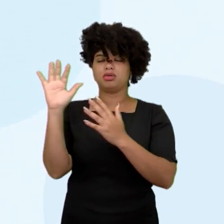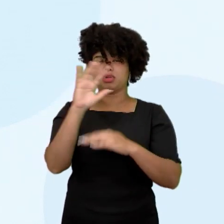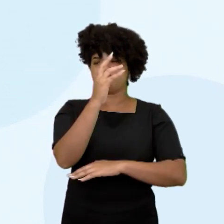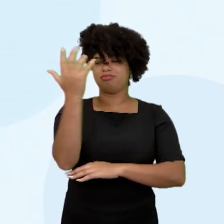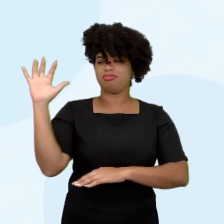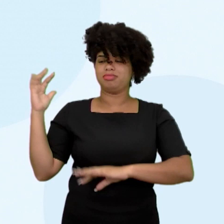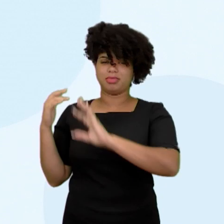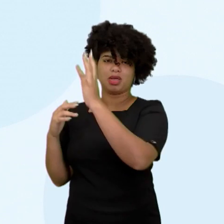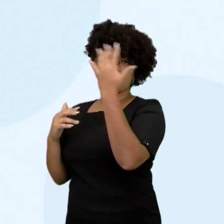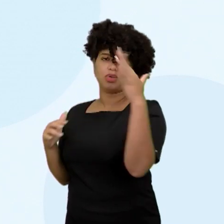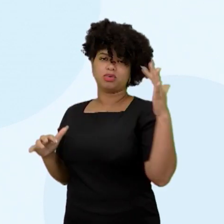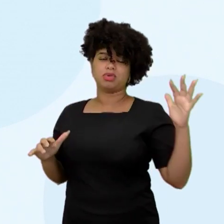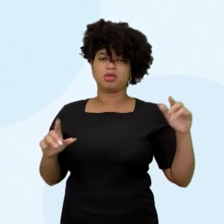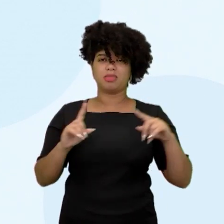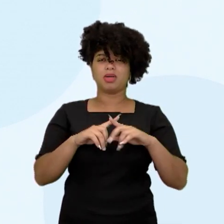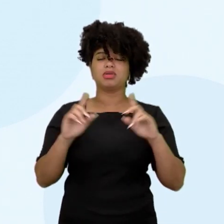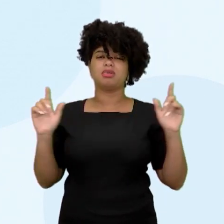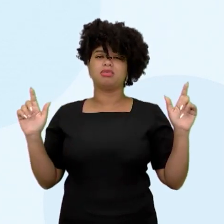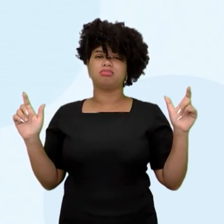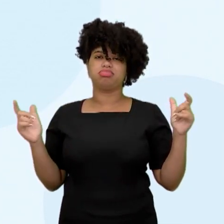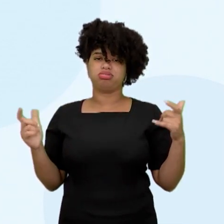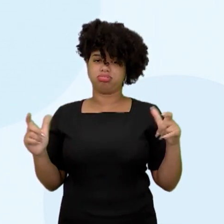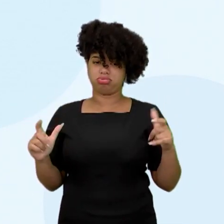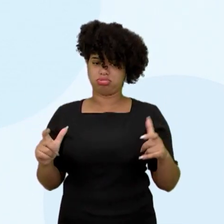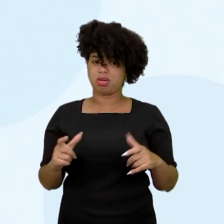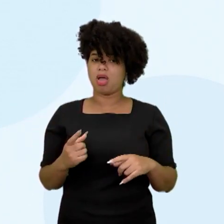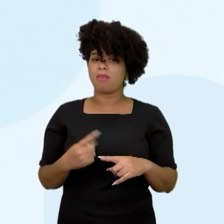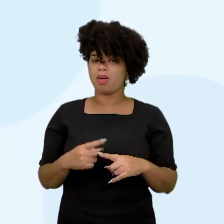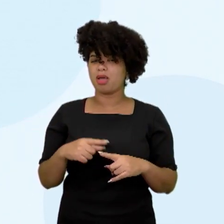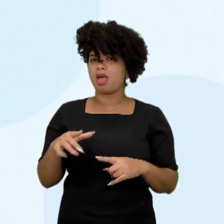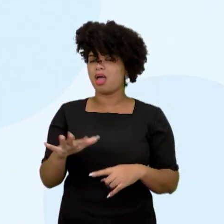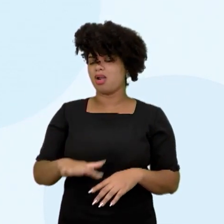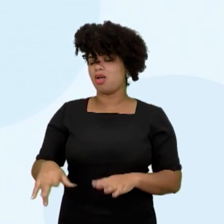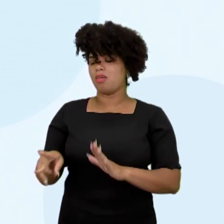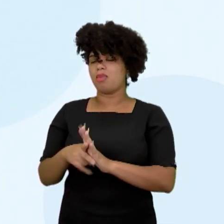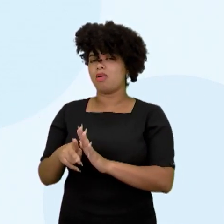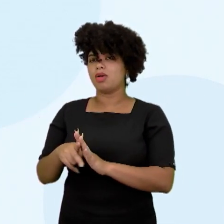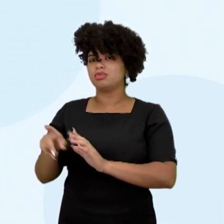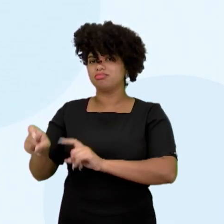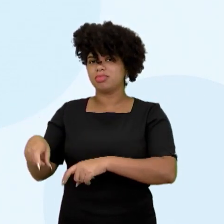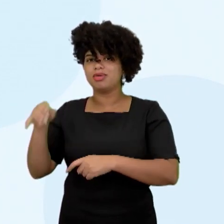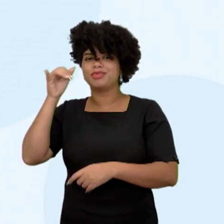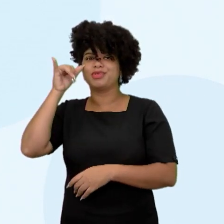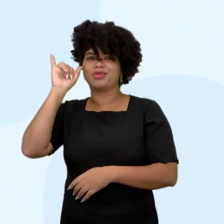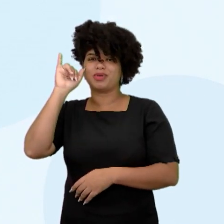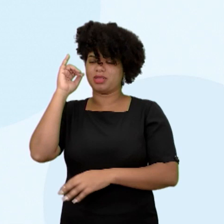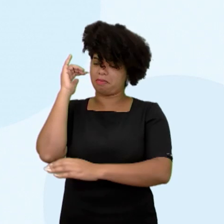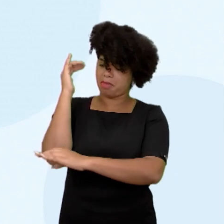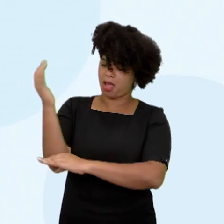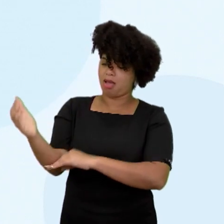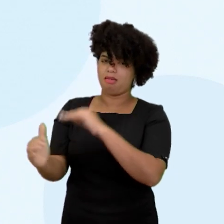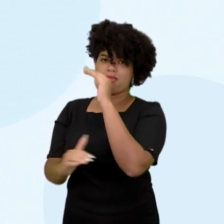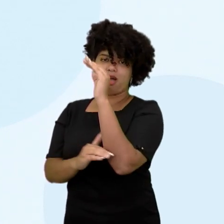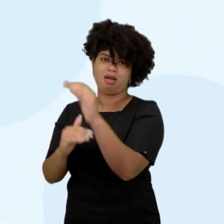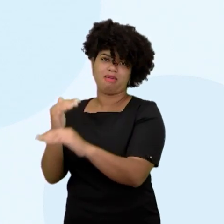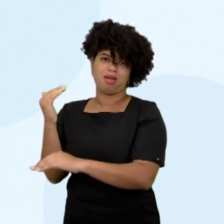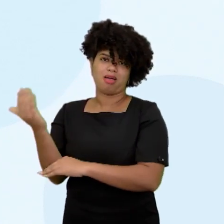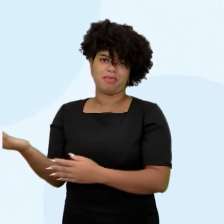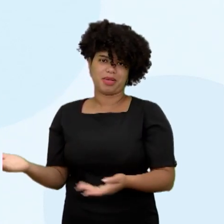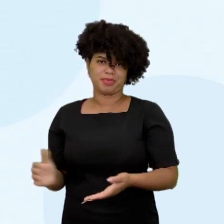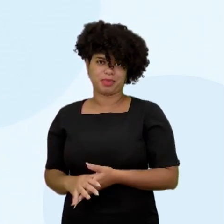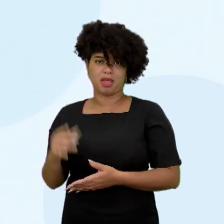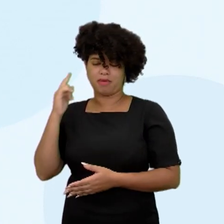esse número diminui rapidamente por conta da expansão das terras agrícolas. Ao longo dos últimos 50 anos,